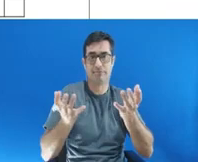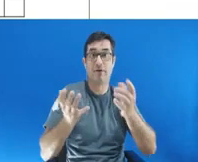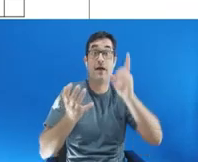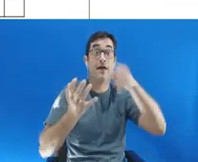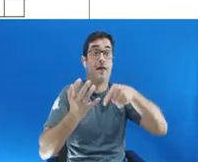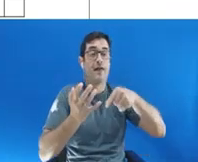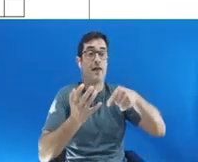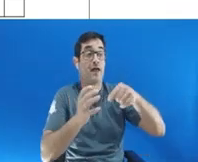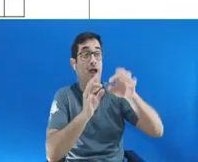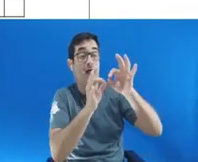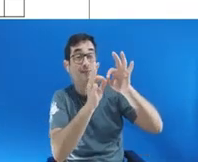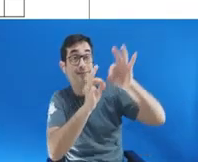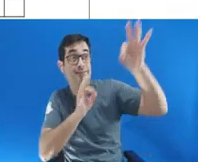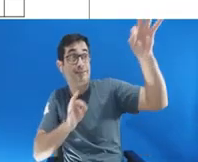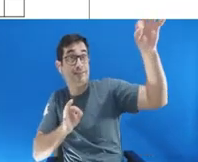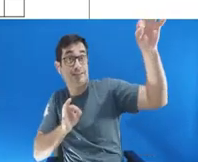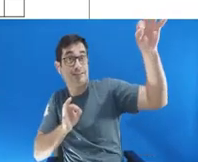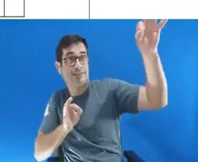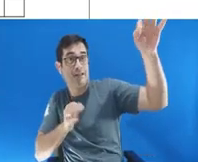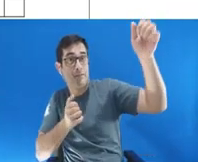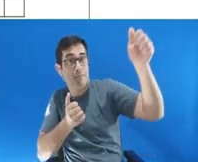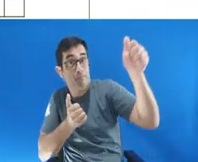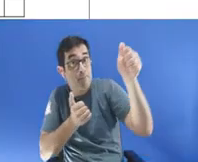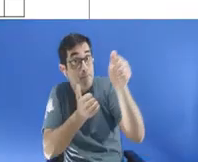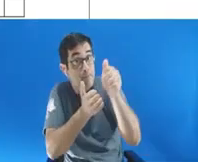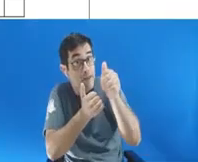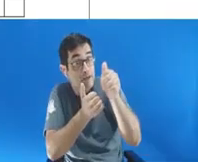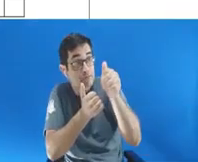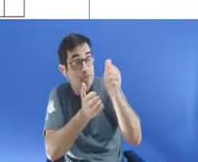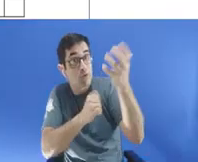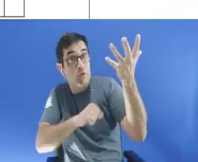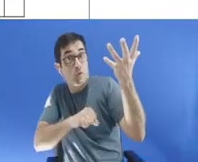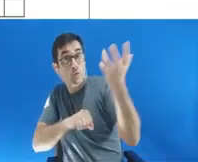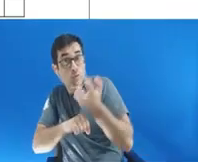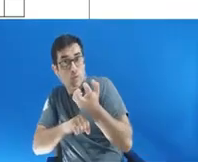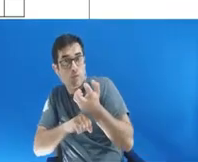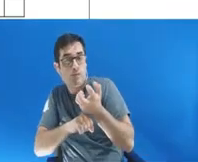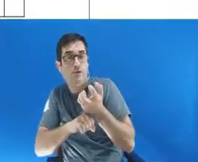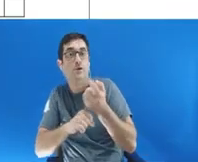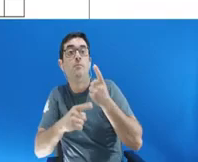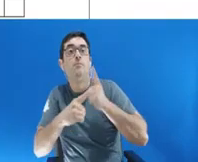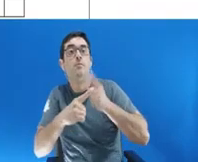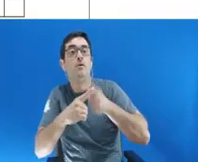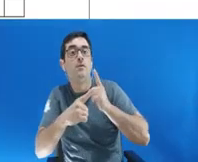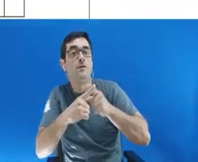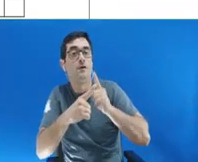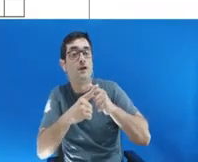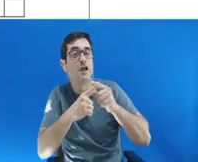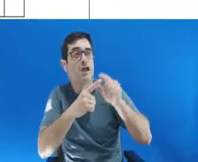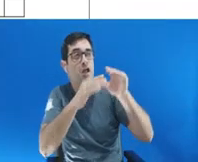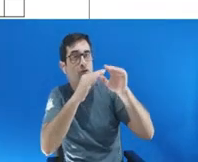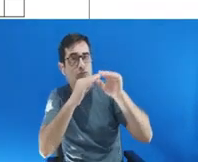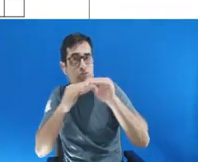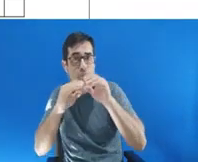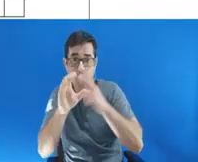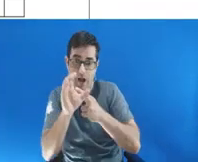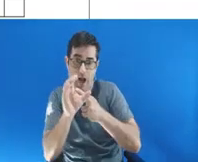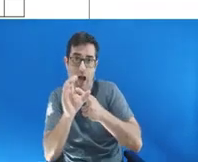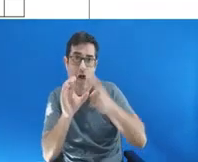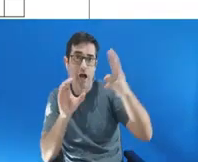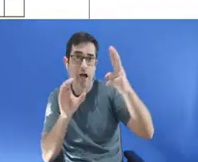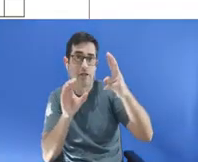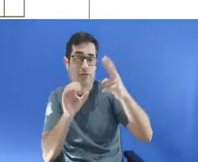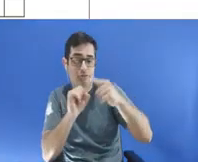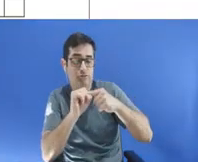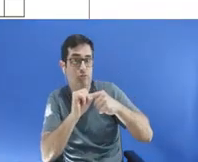ao raio. Né? Então, quanto maior o raio, menor a força eletrostática.